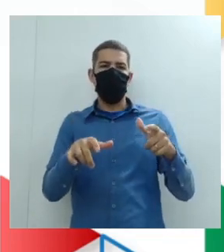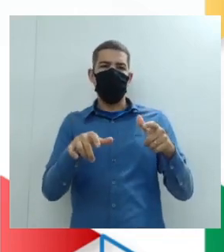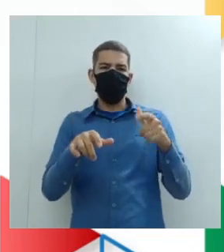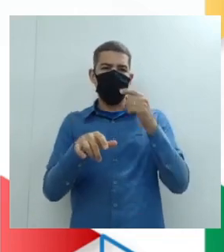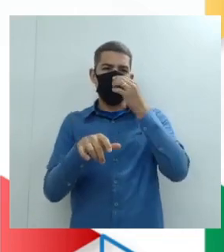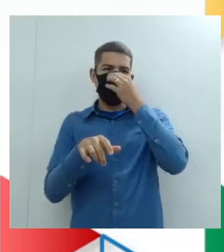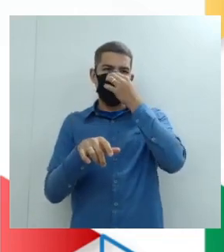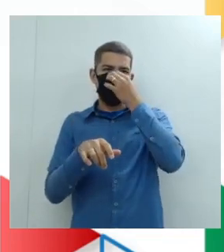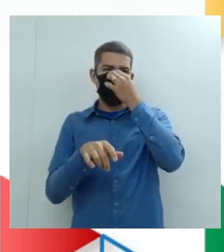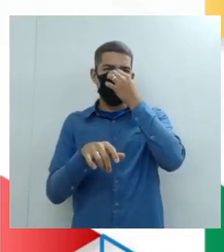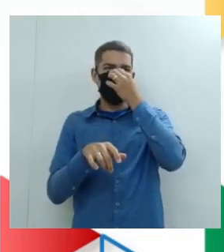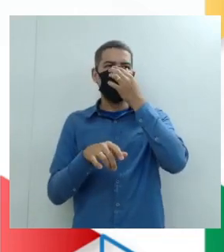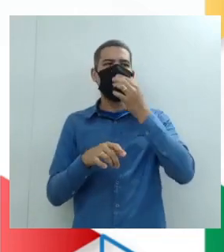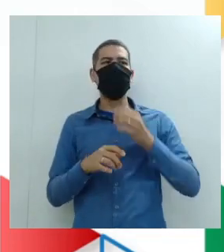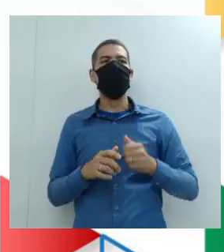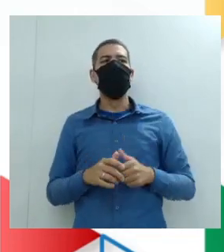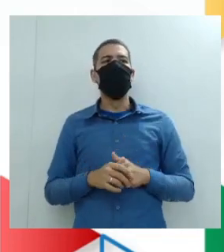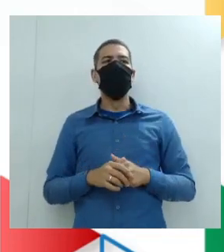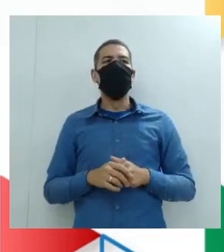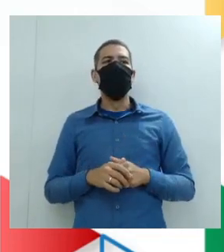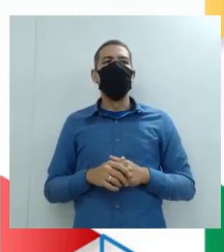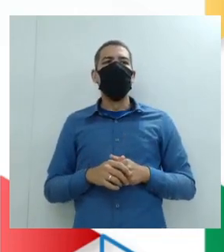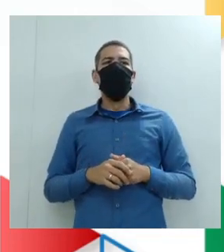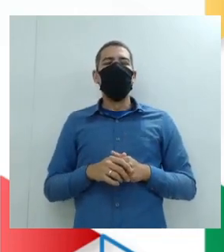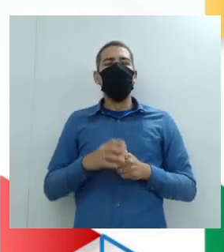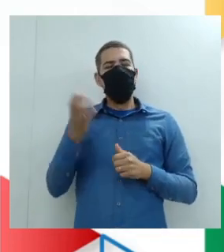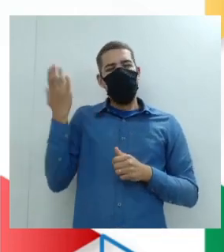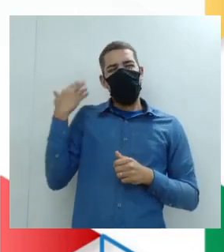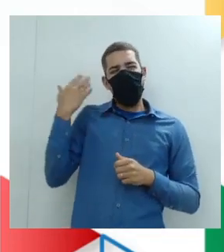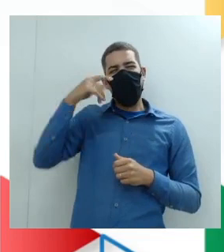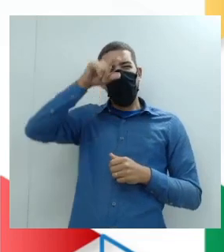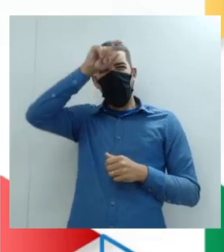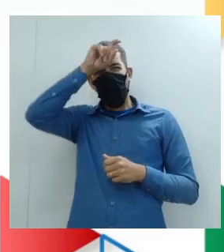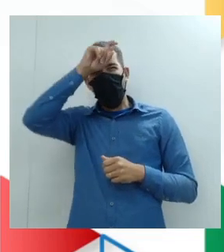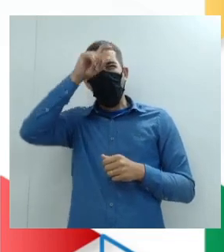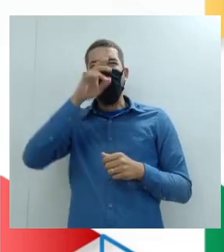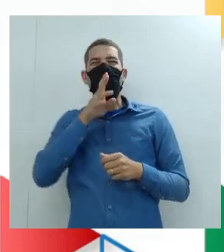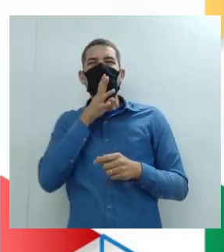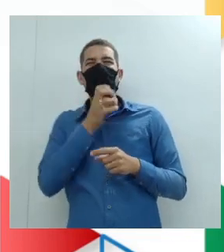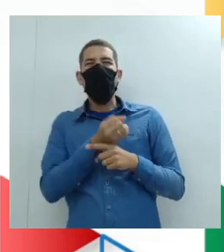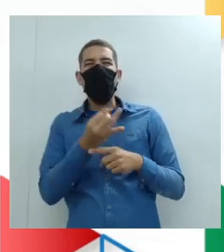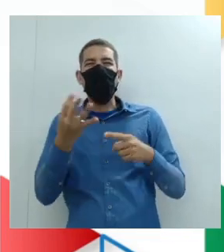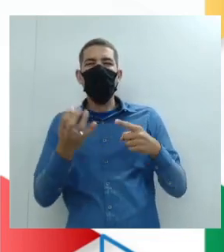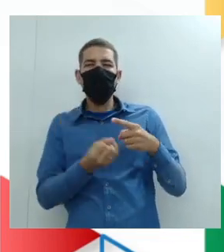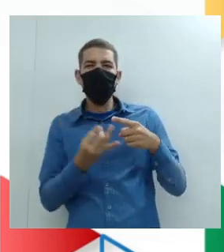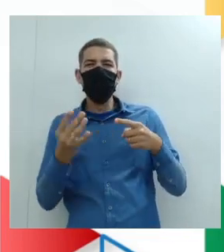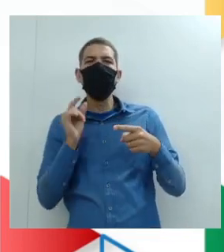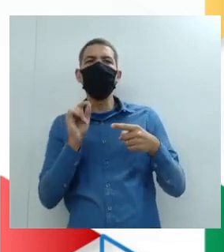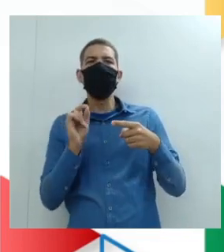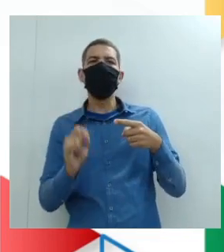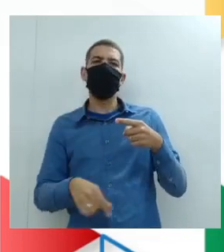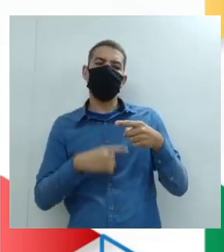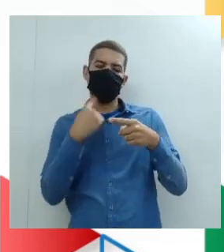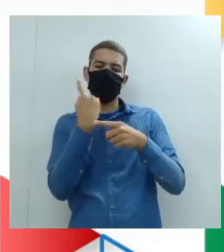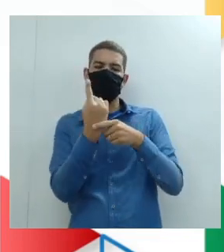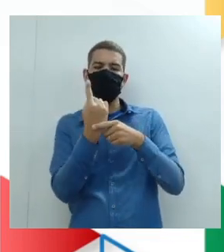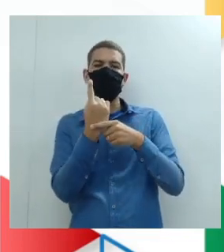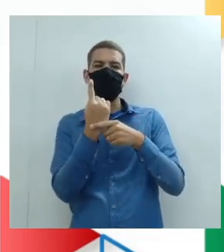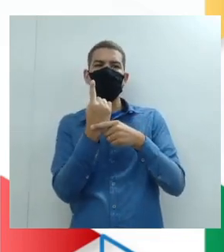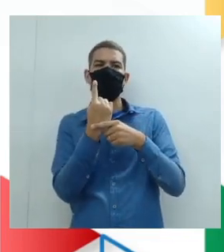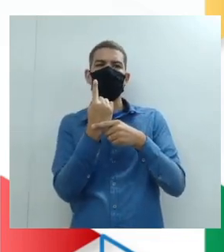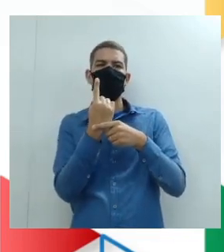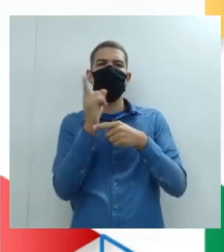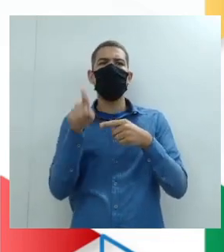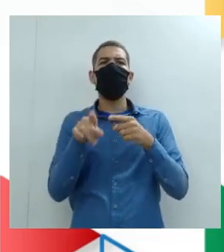vocês convivem, tá bom? Então vamos lá. Os egípcios conheciam essa fração sempre com o numerador 1. Eles usavam o mais